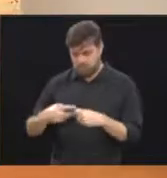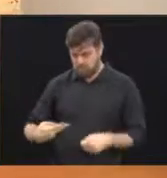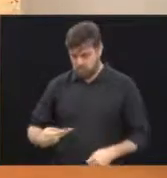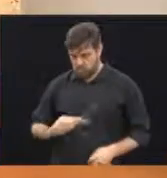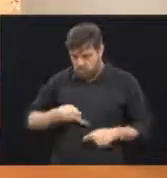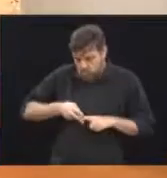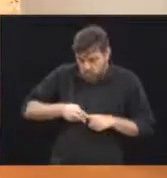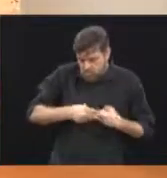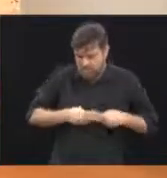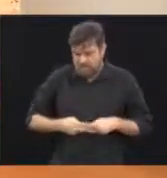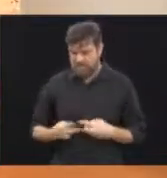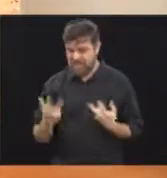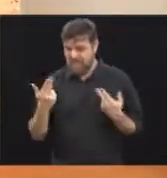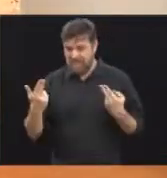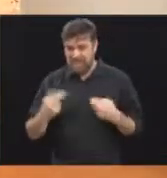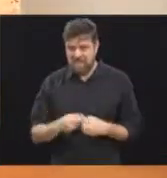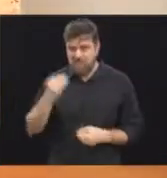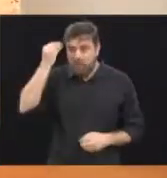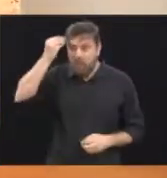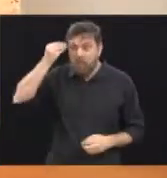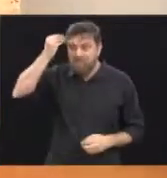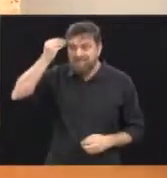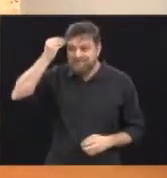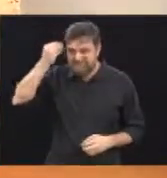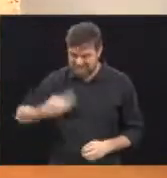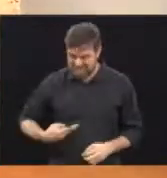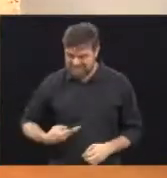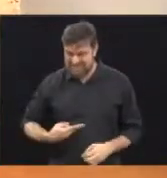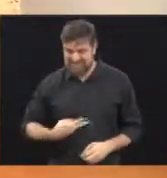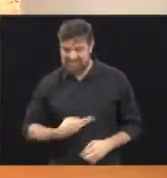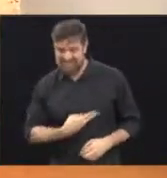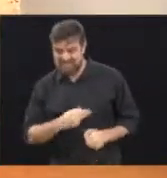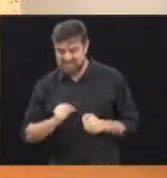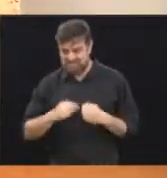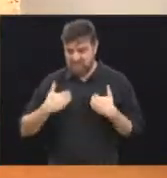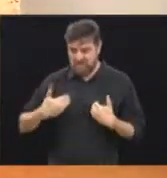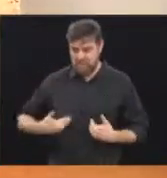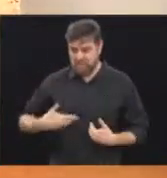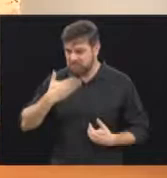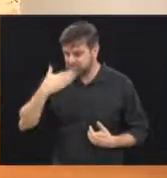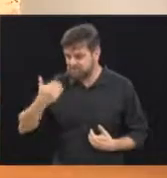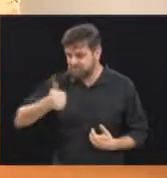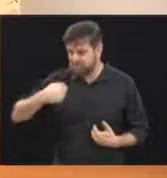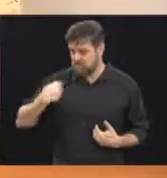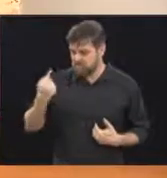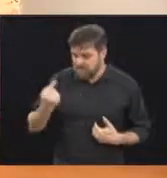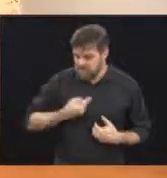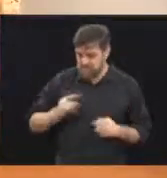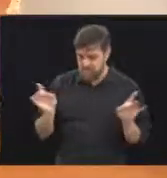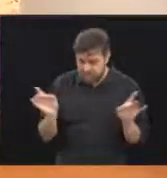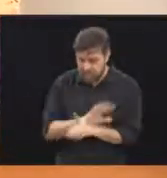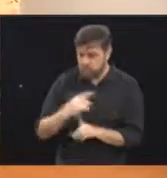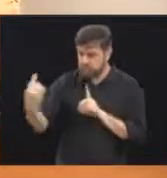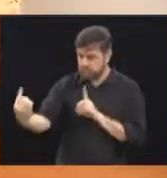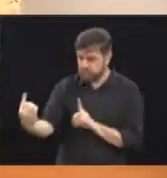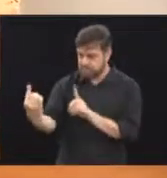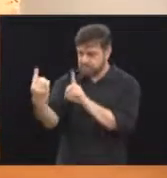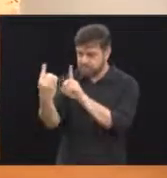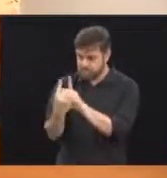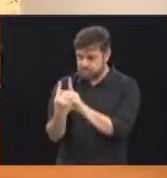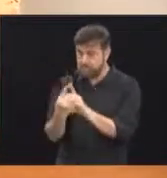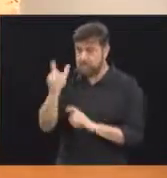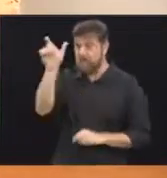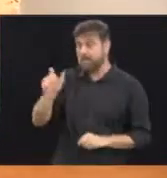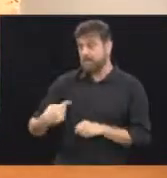é um psiquiatra com bisturi na mão. Então é importante que a gente esteja preparado para receber essas pessoas que nos